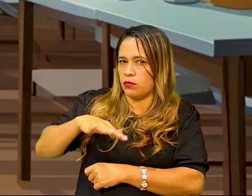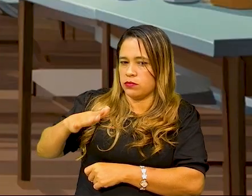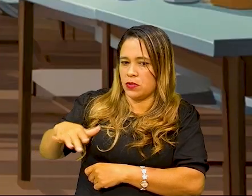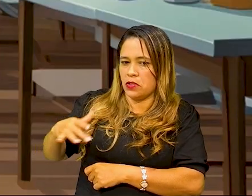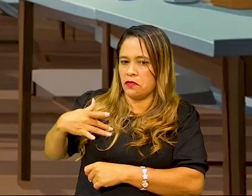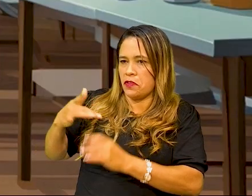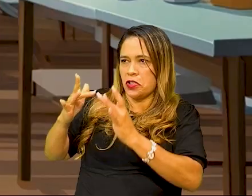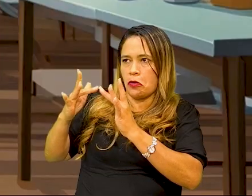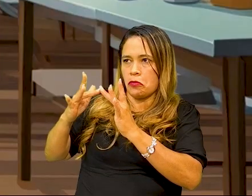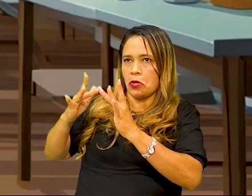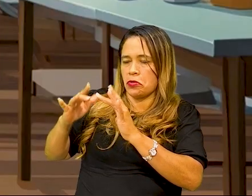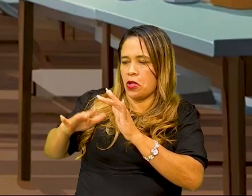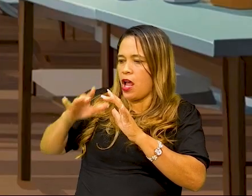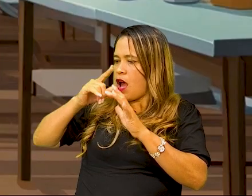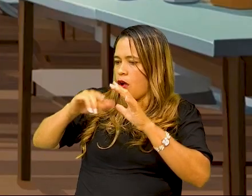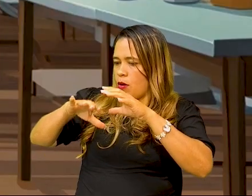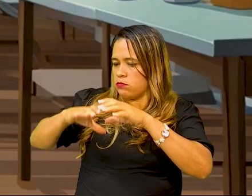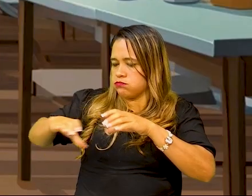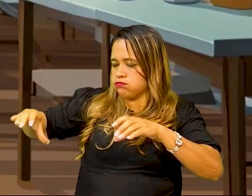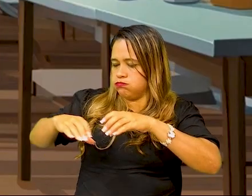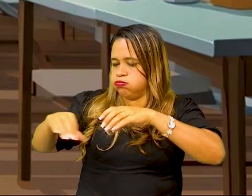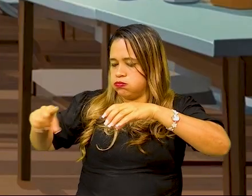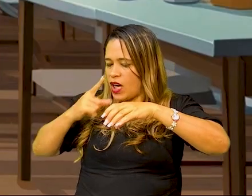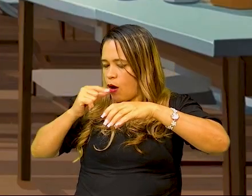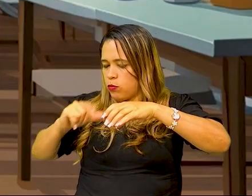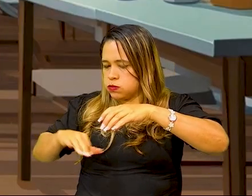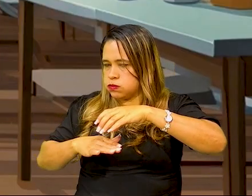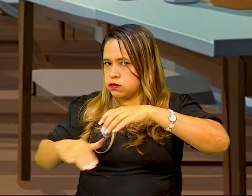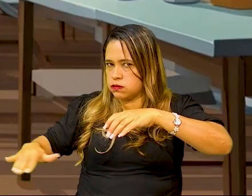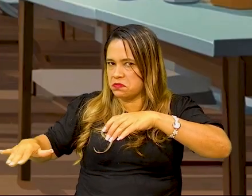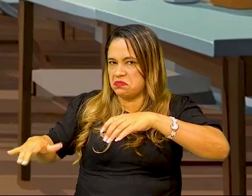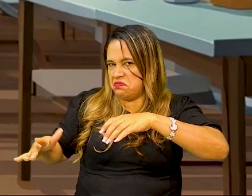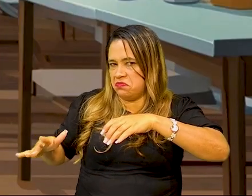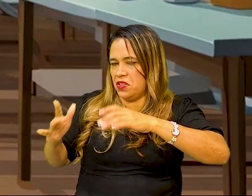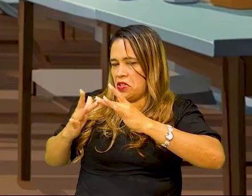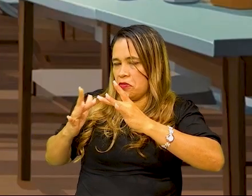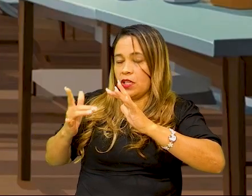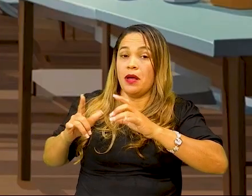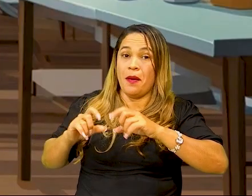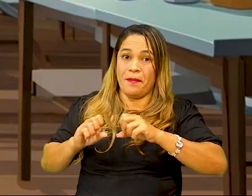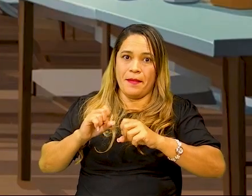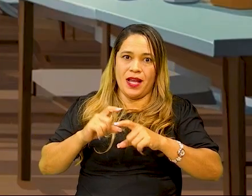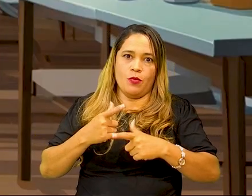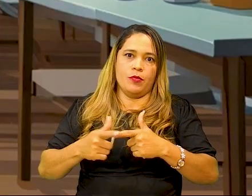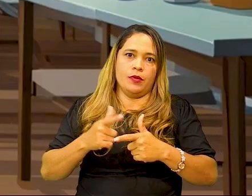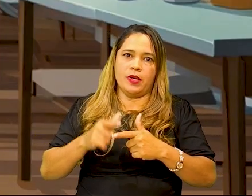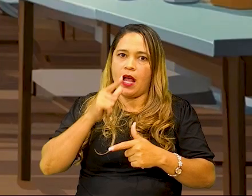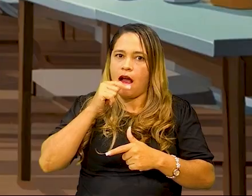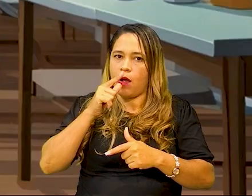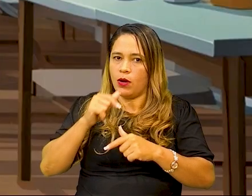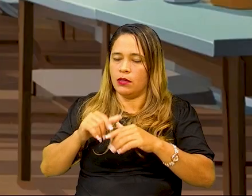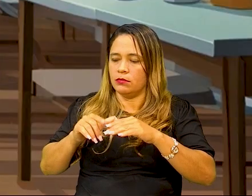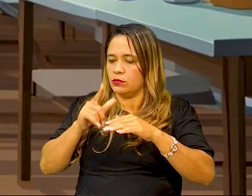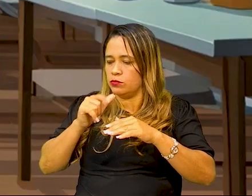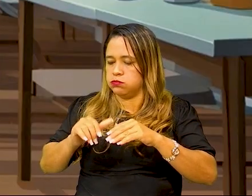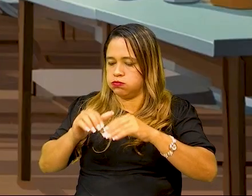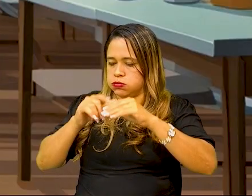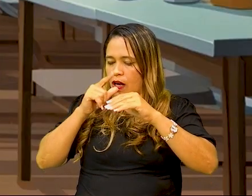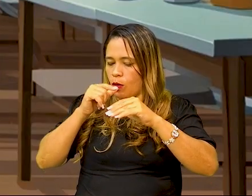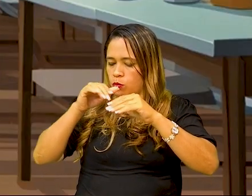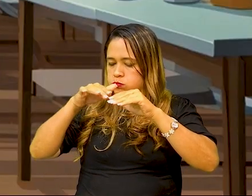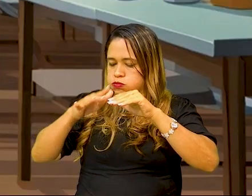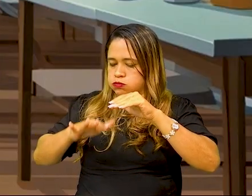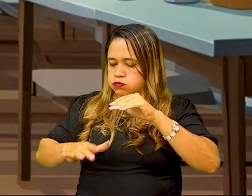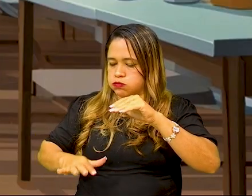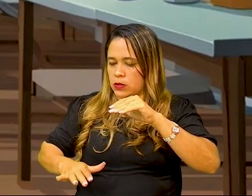ela, não vai dar nada. O problema é quando a gente tem épocas de enchente, porque na enchente a água infiltra lá para baixo do esgoto e de